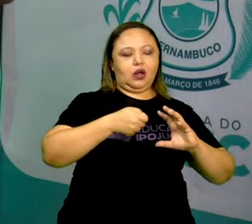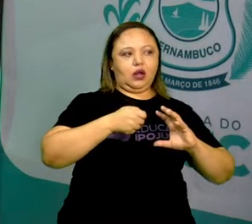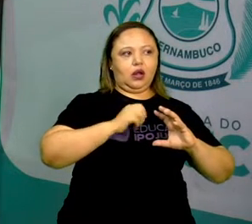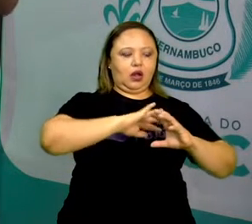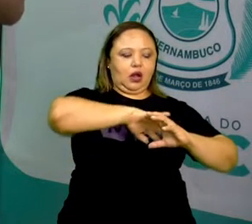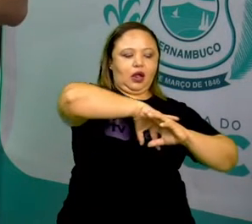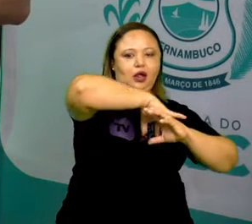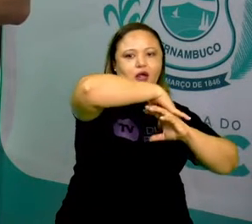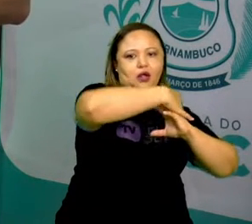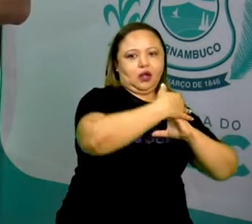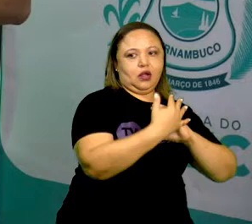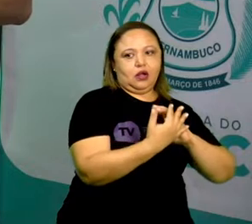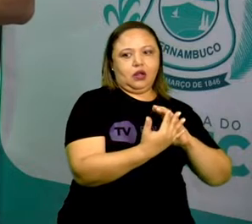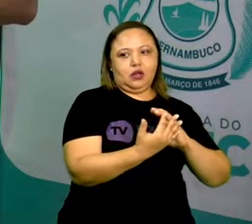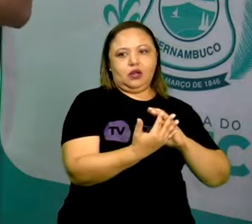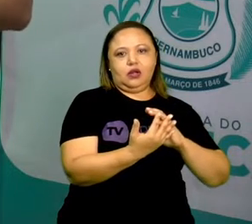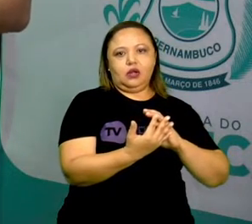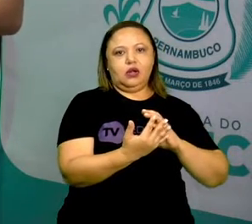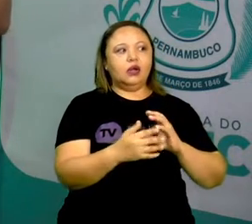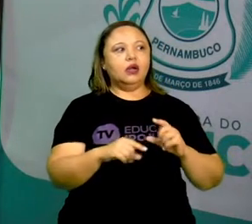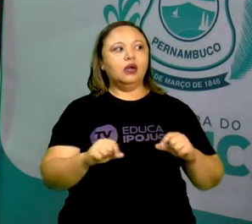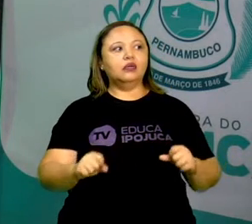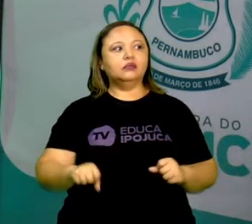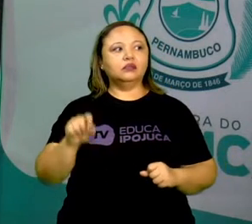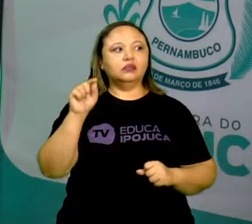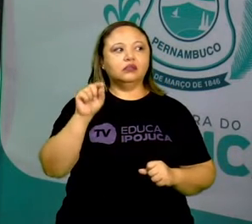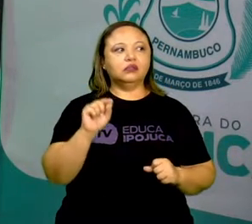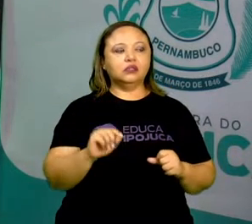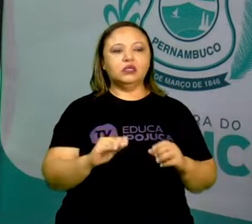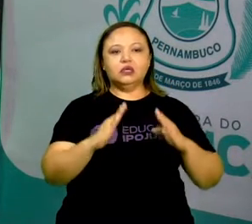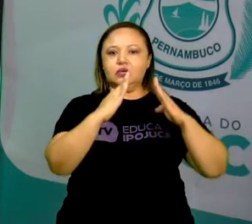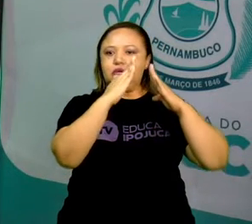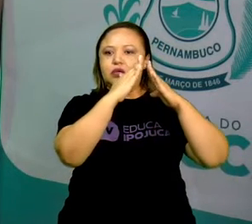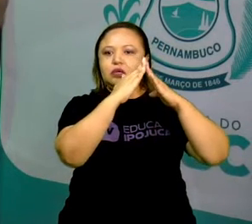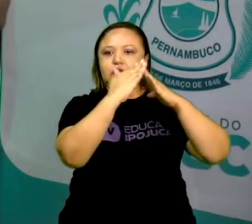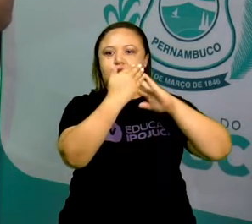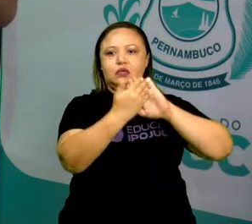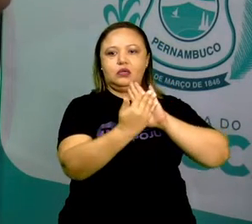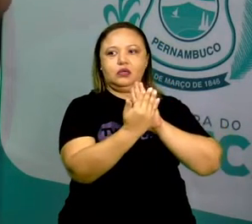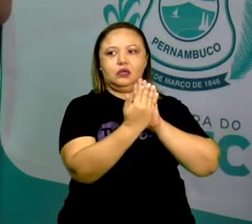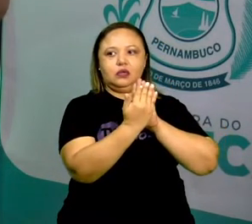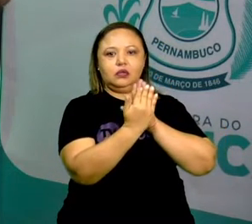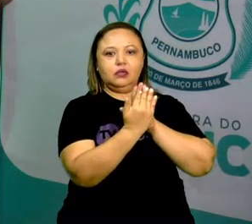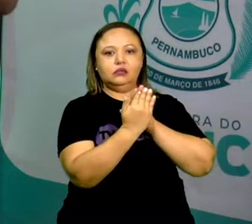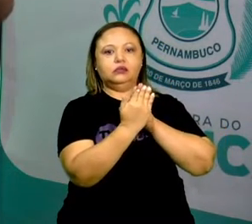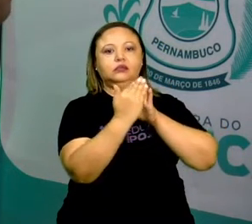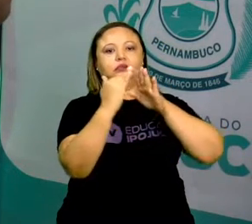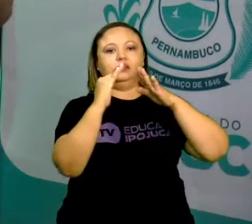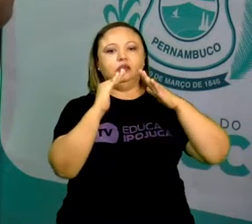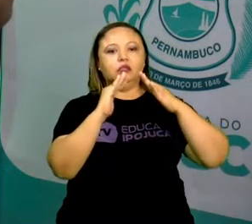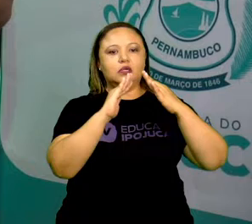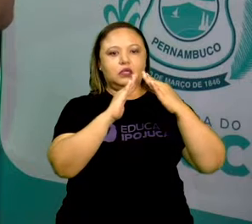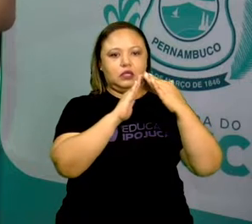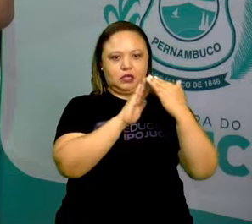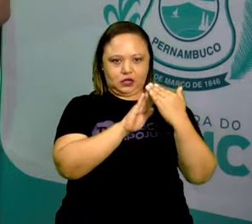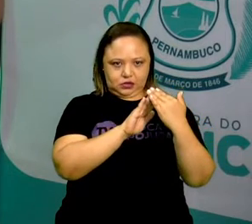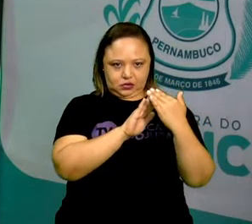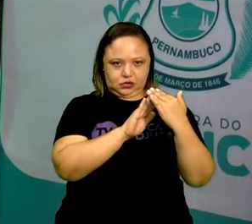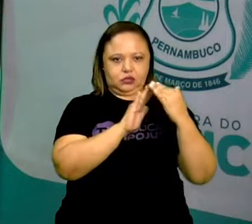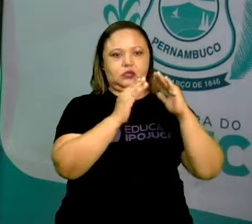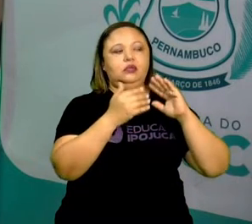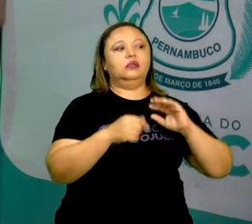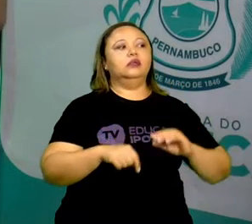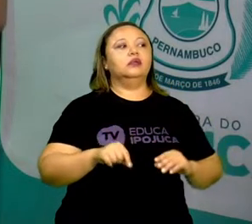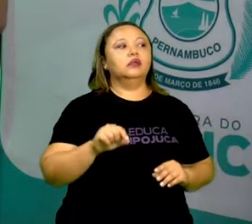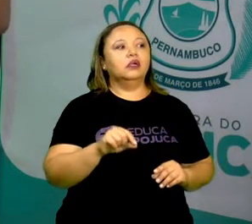perfeito é a esfera já aqui ó lembrar pirâmide e o formato também característico